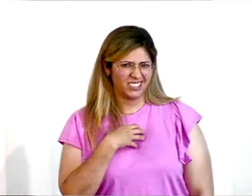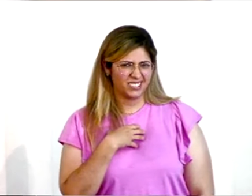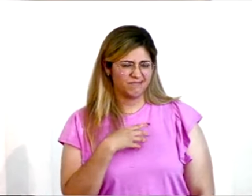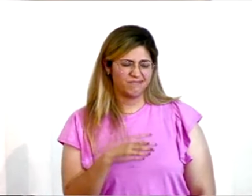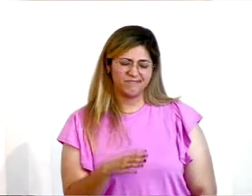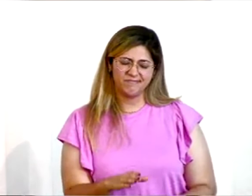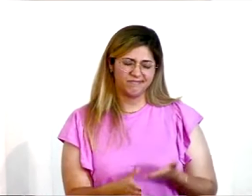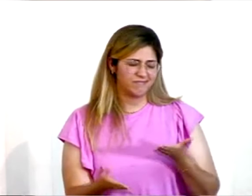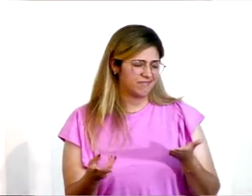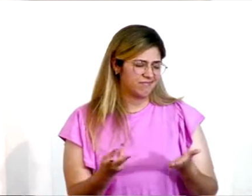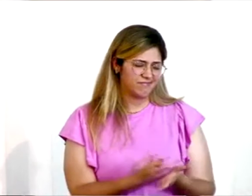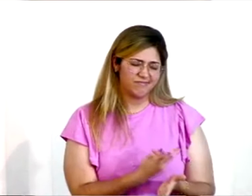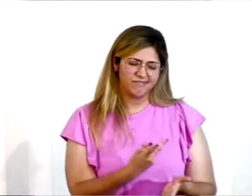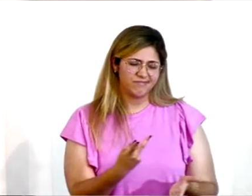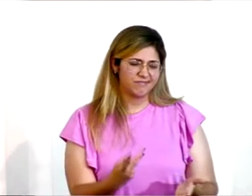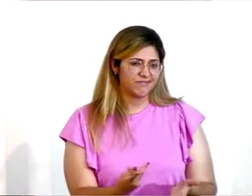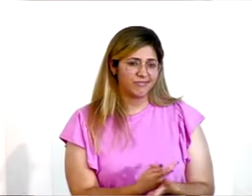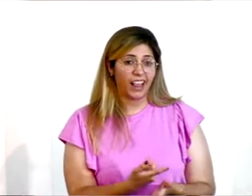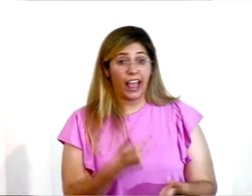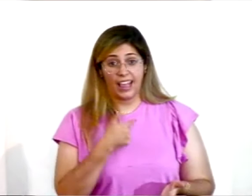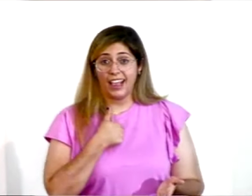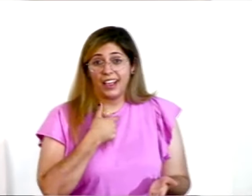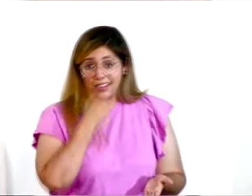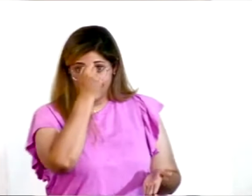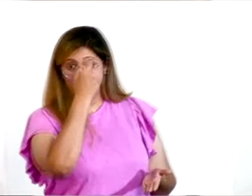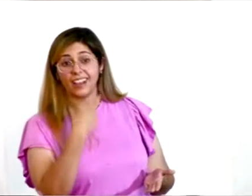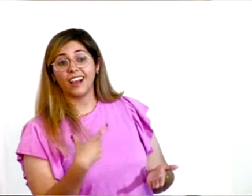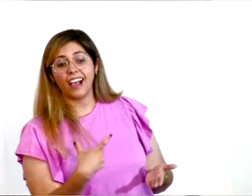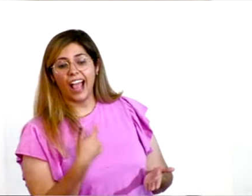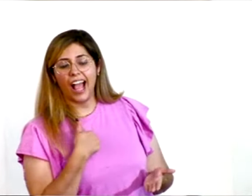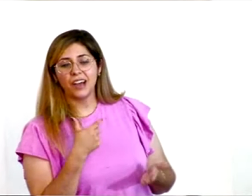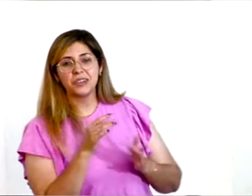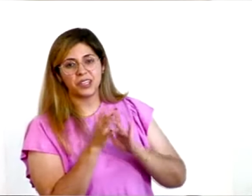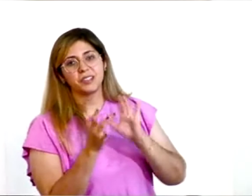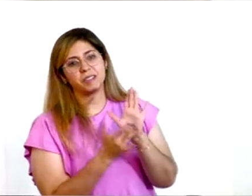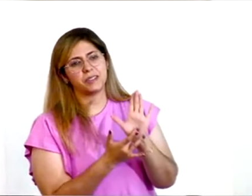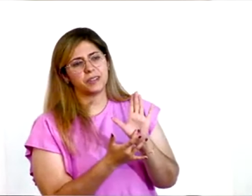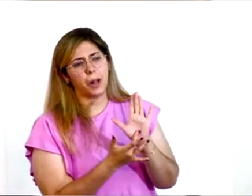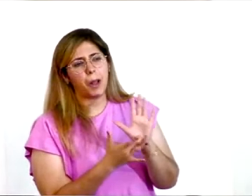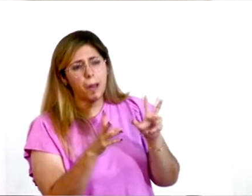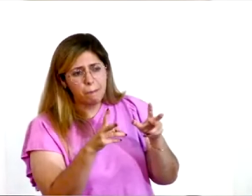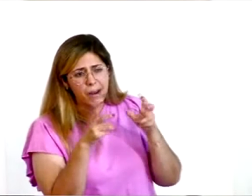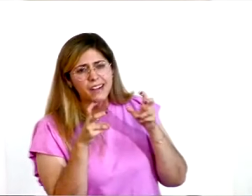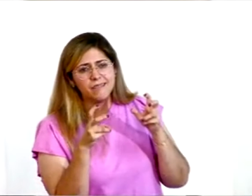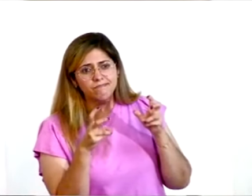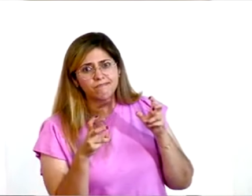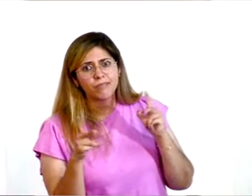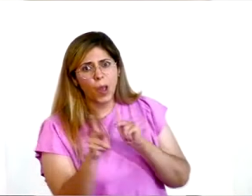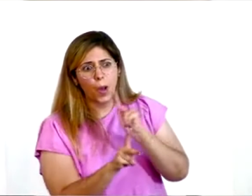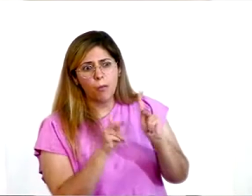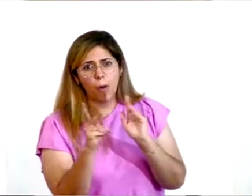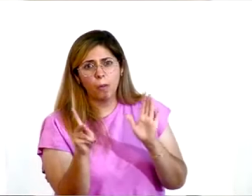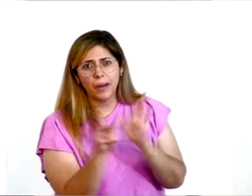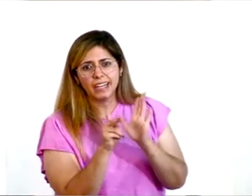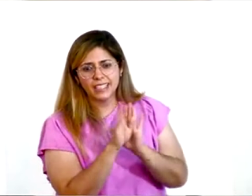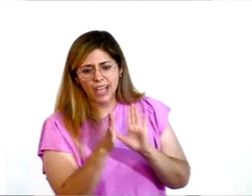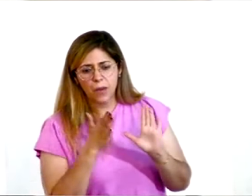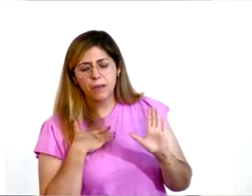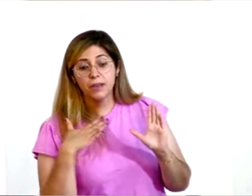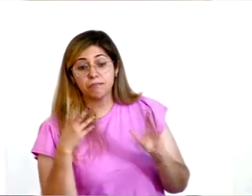Saulo, eu sou Jesus. Enquanto você persegue o meu povo, eles são o meu